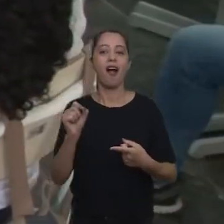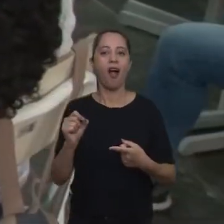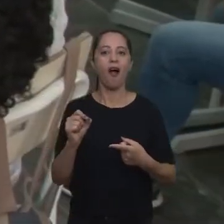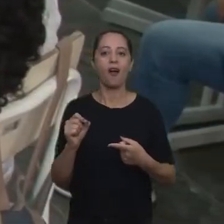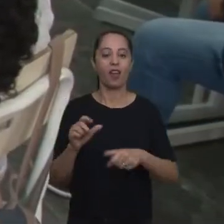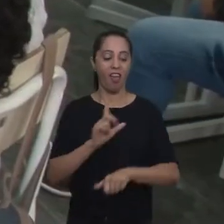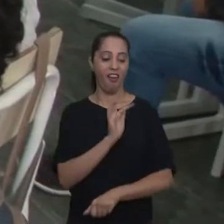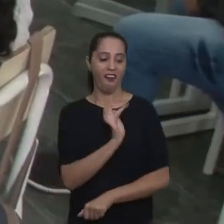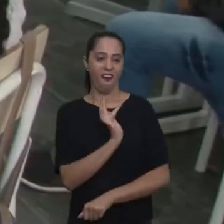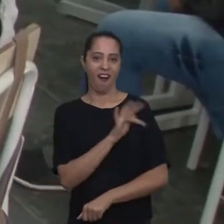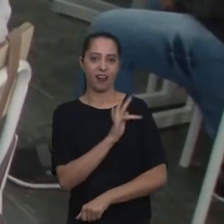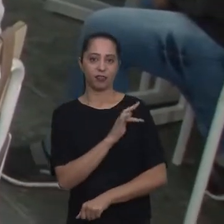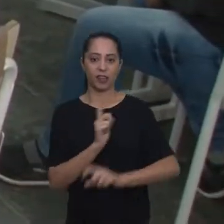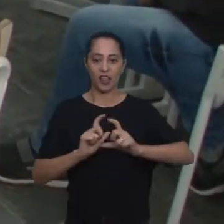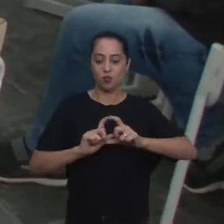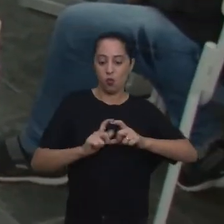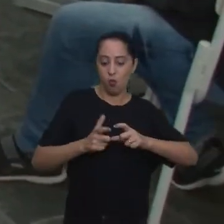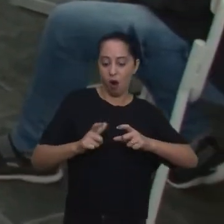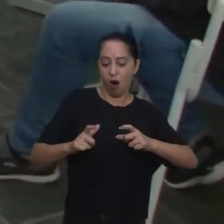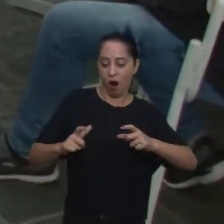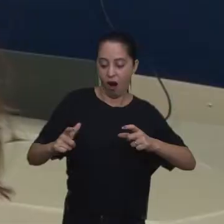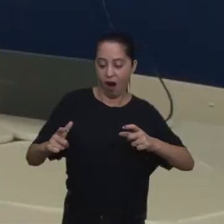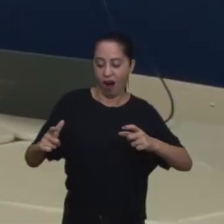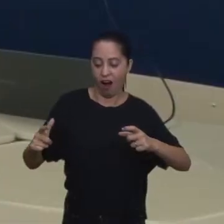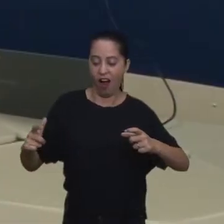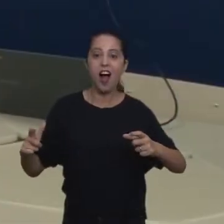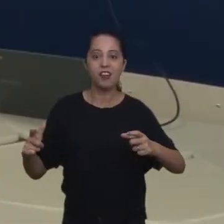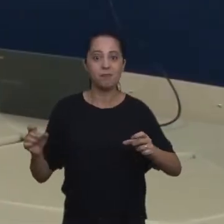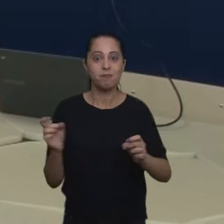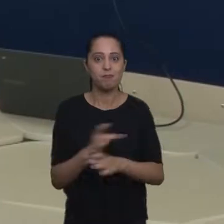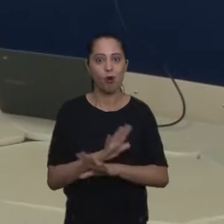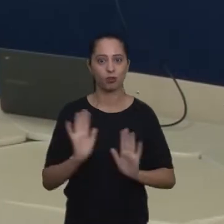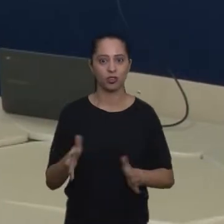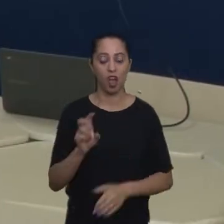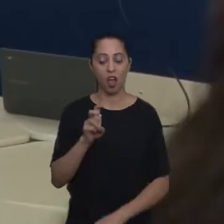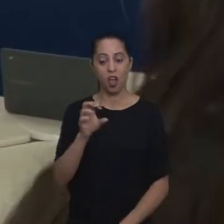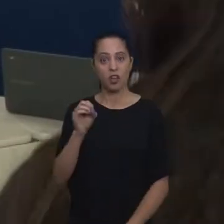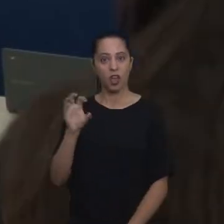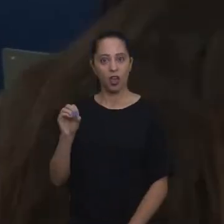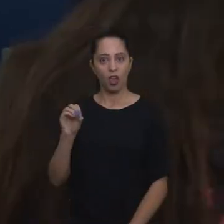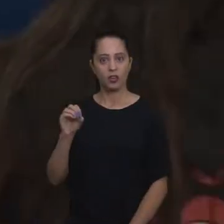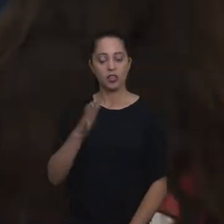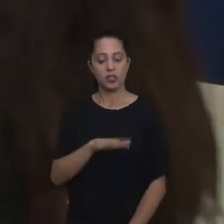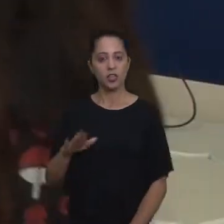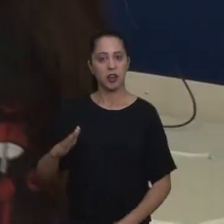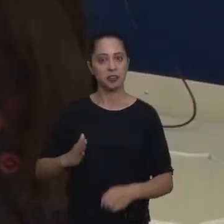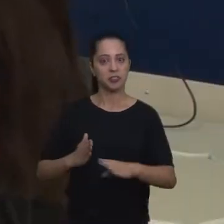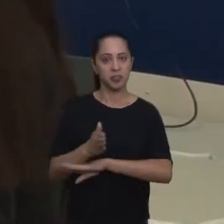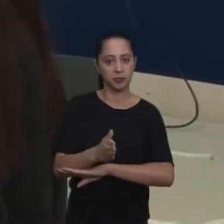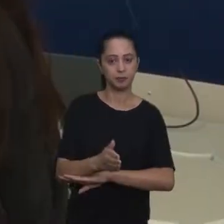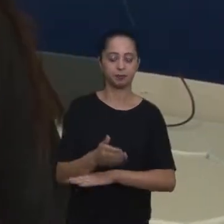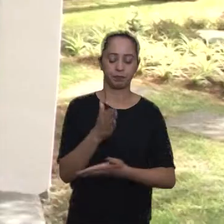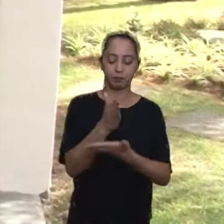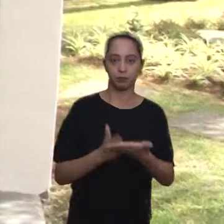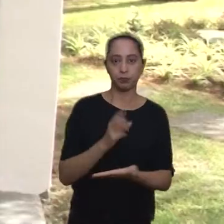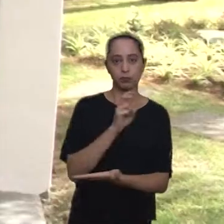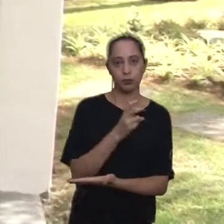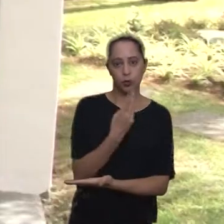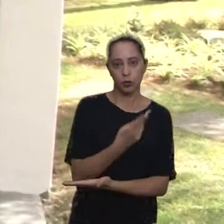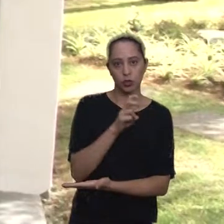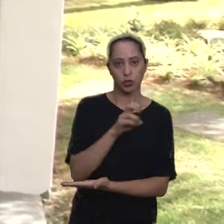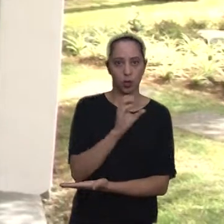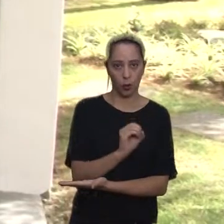Centro de Desenvolvimento Artístico da instituição, que agora vai poder atender 500 crianças e adolescentes,